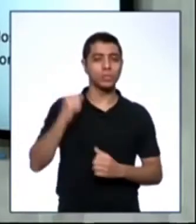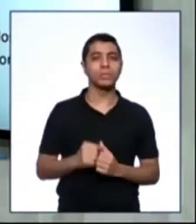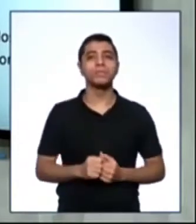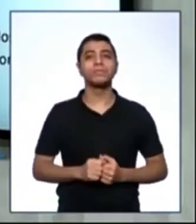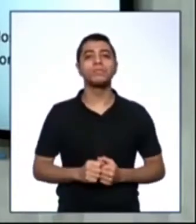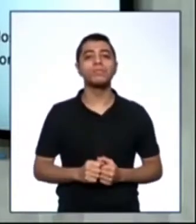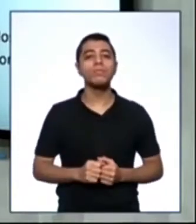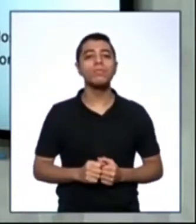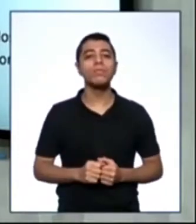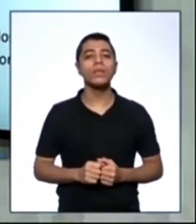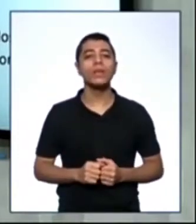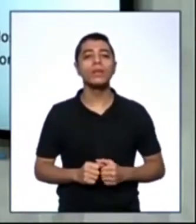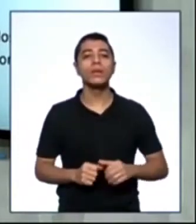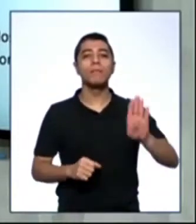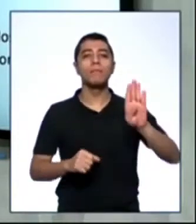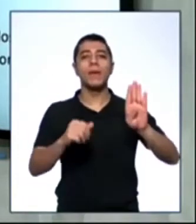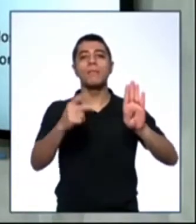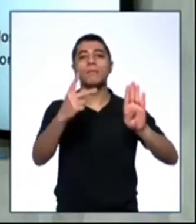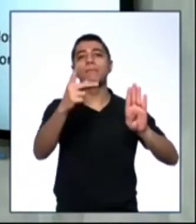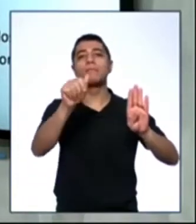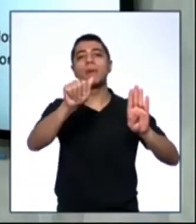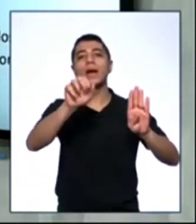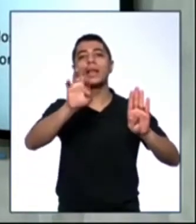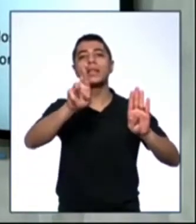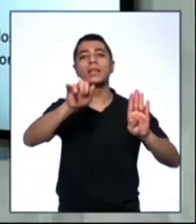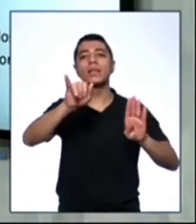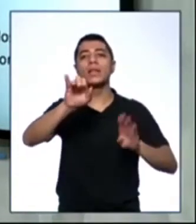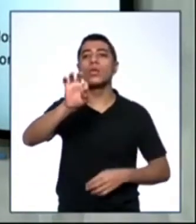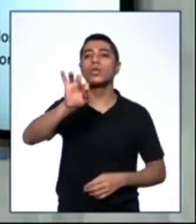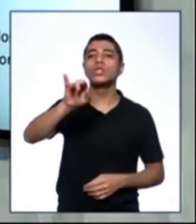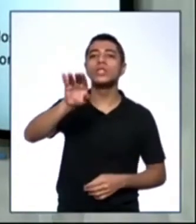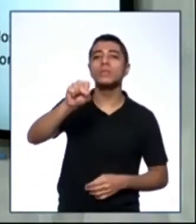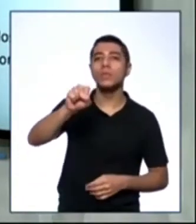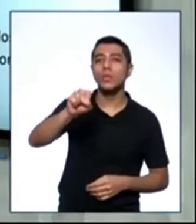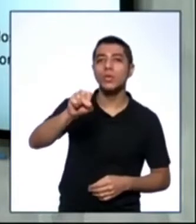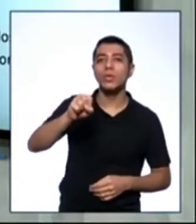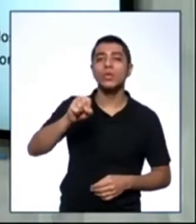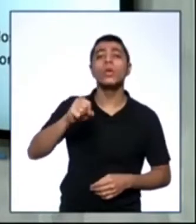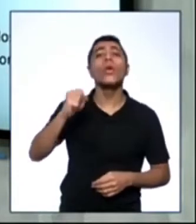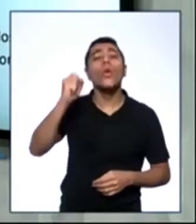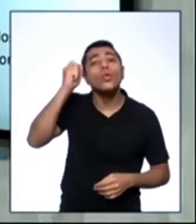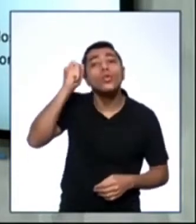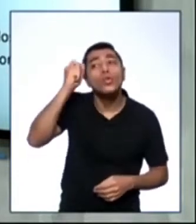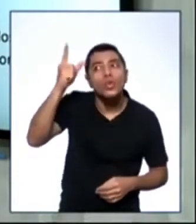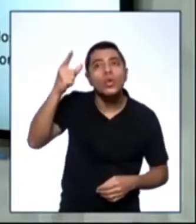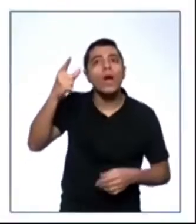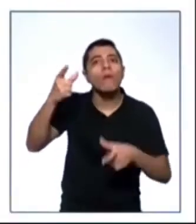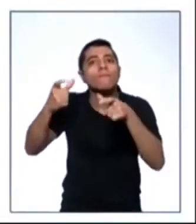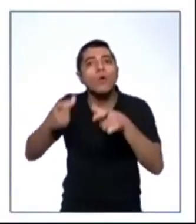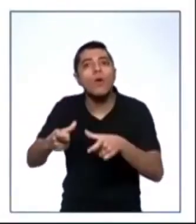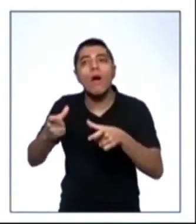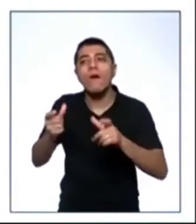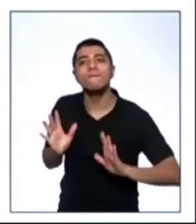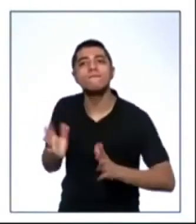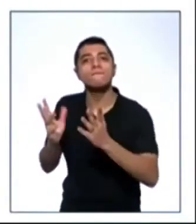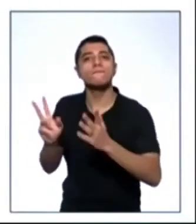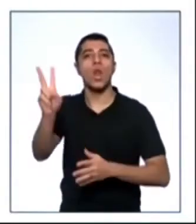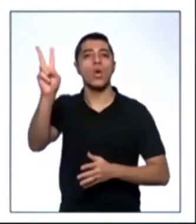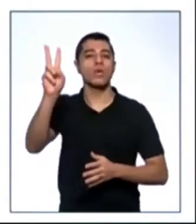Pelo contrário, eu imagino que a imagem, ela exalte a diversidade. C.